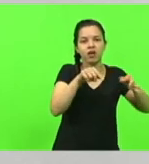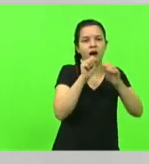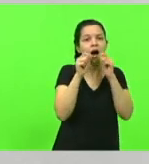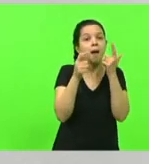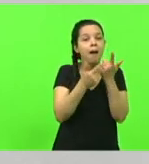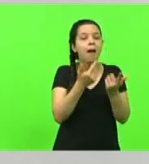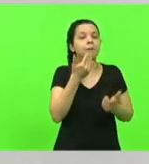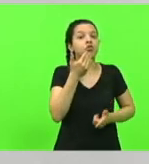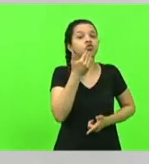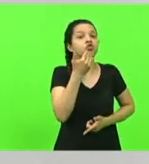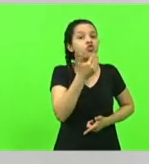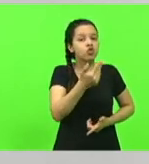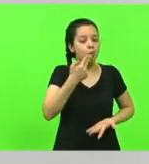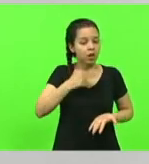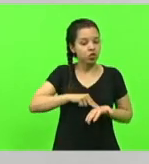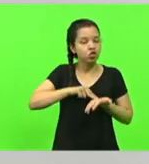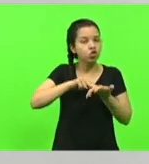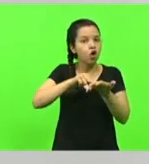técnica